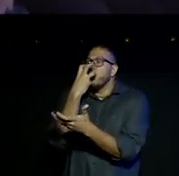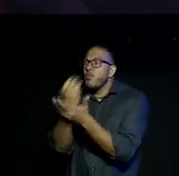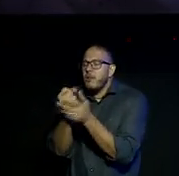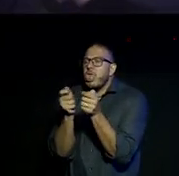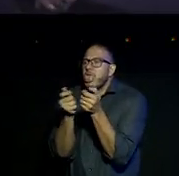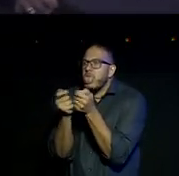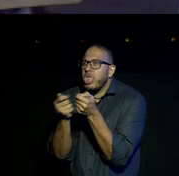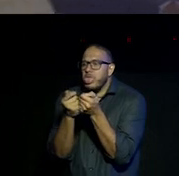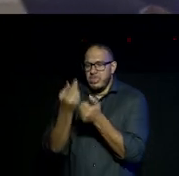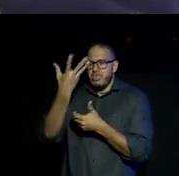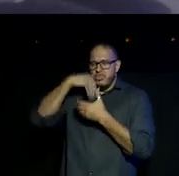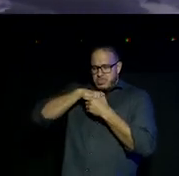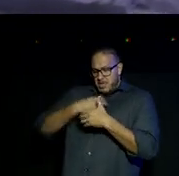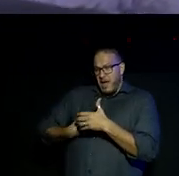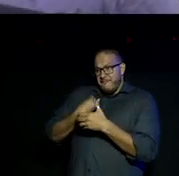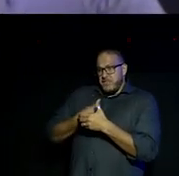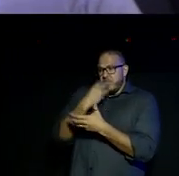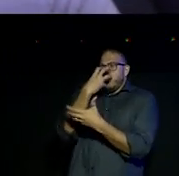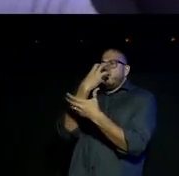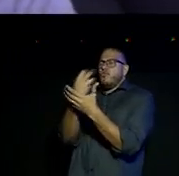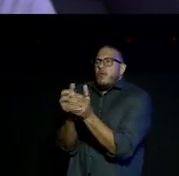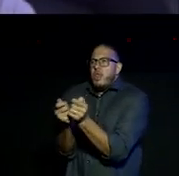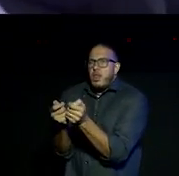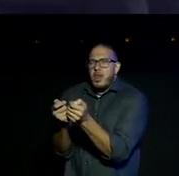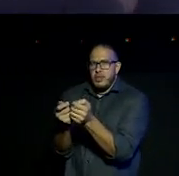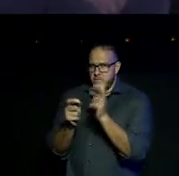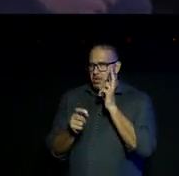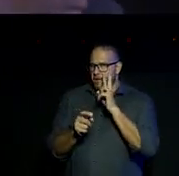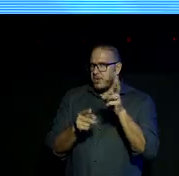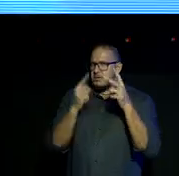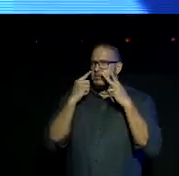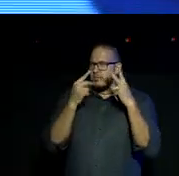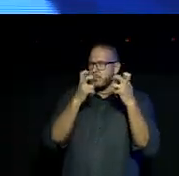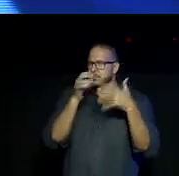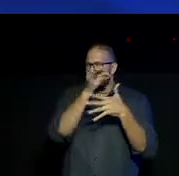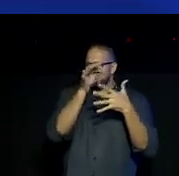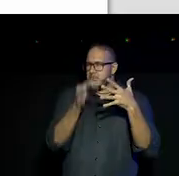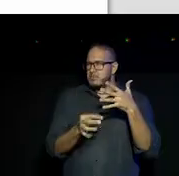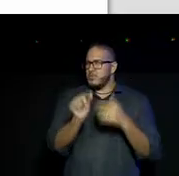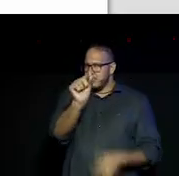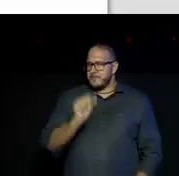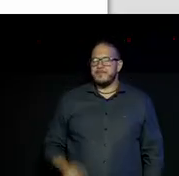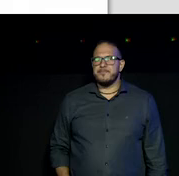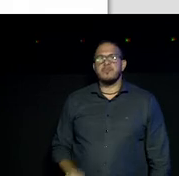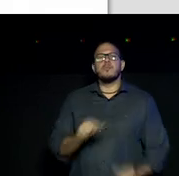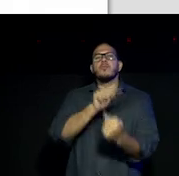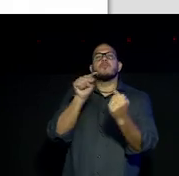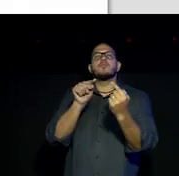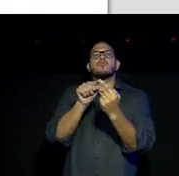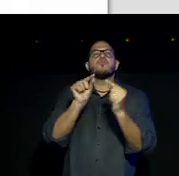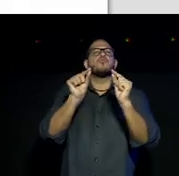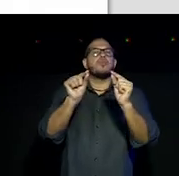inventou os seus atributos, ele copiou da vida. Percebam, vamos acompanhar comigo e vejam se eu tenho razão ou não.